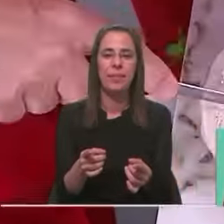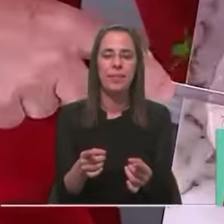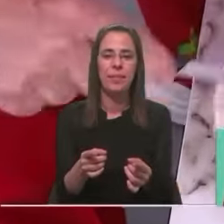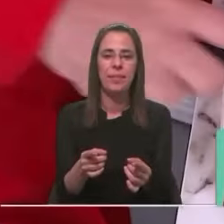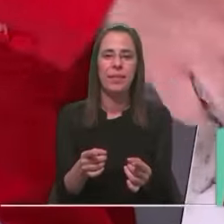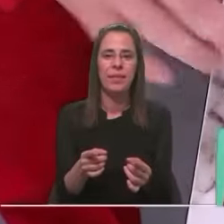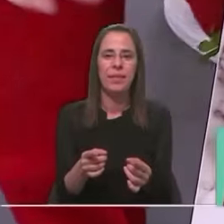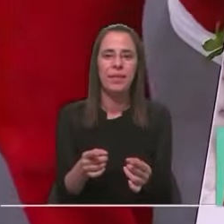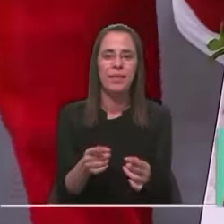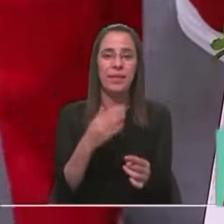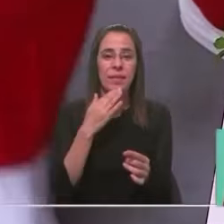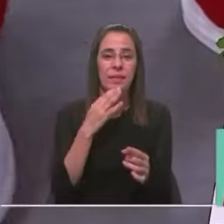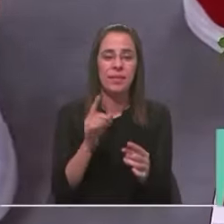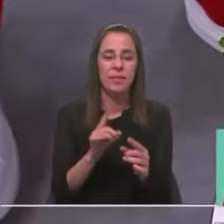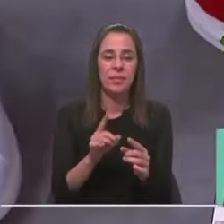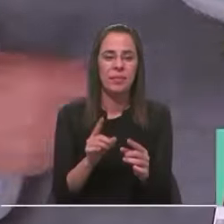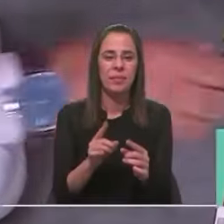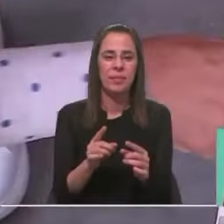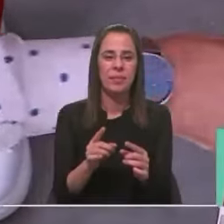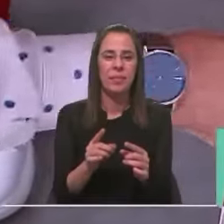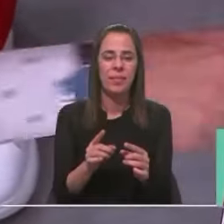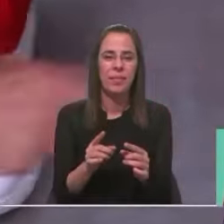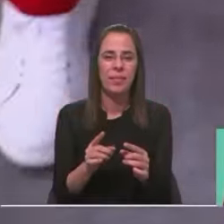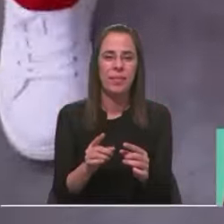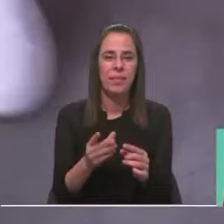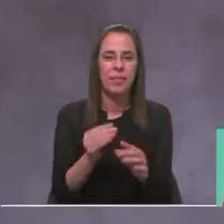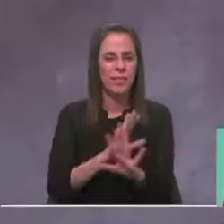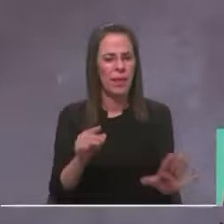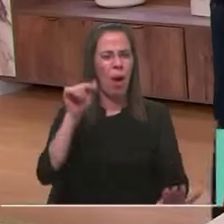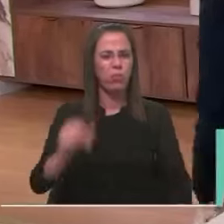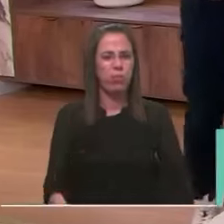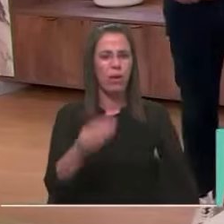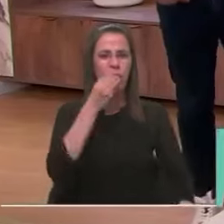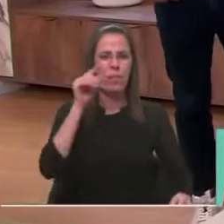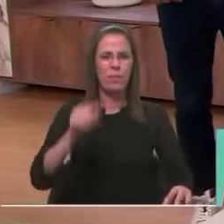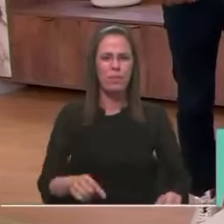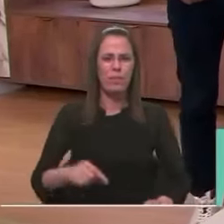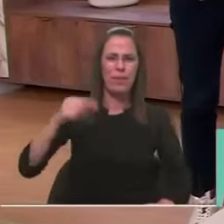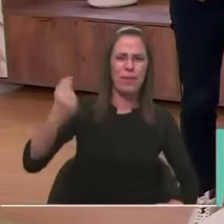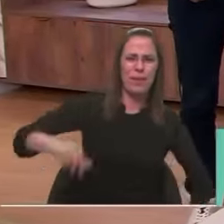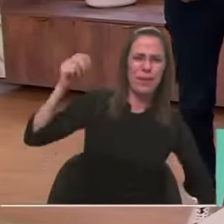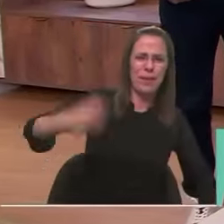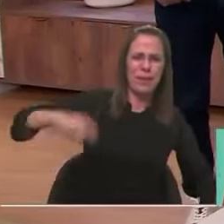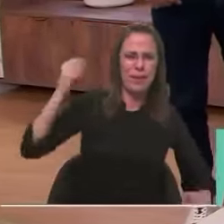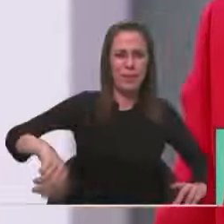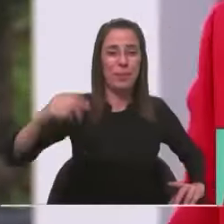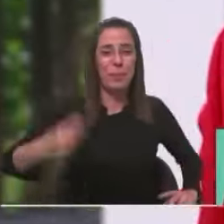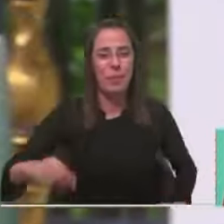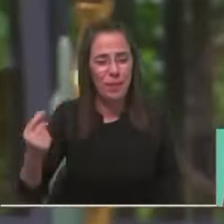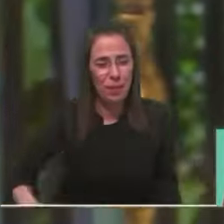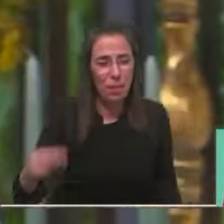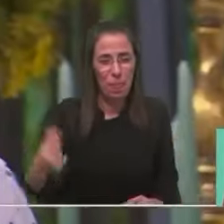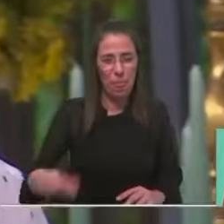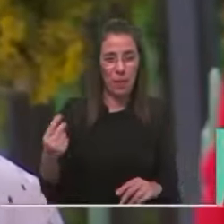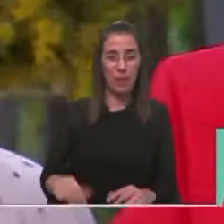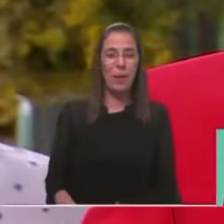acho que isso não tem picante coisa. Aí. Está aqui. É lá, sem medos lá. Assim, já. Foi como ao fim. É lá. Oh,